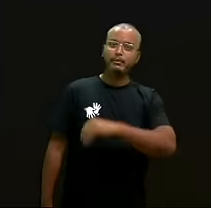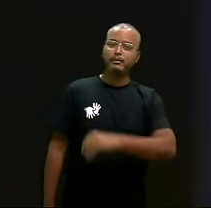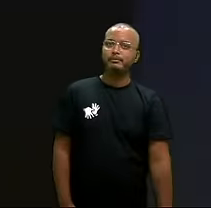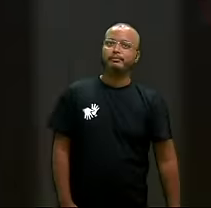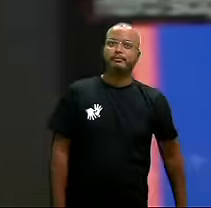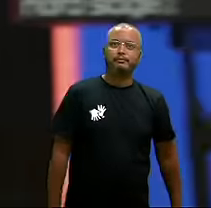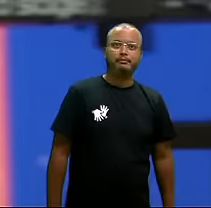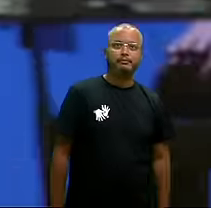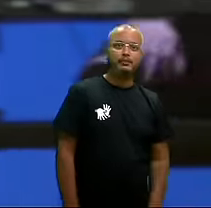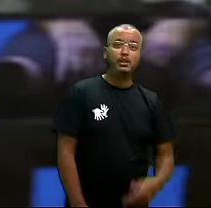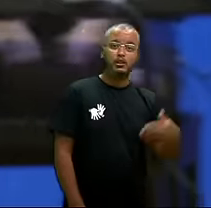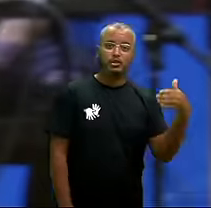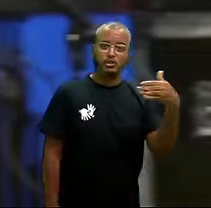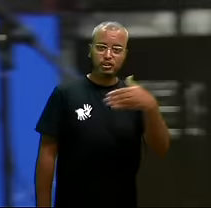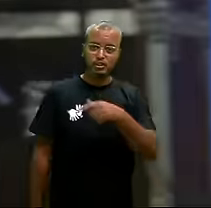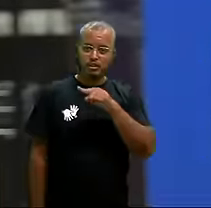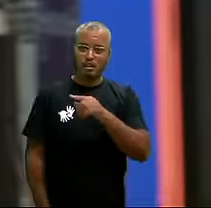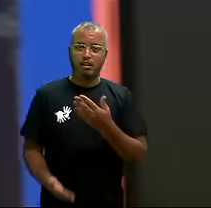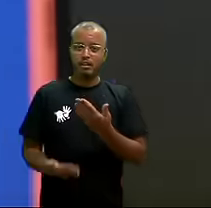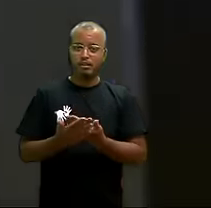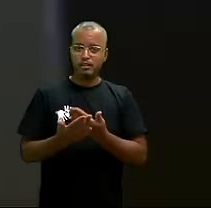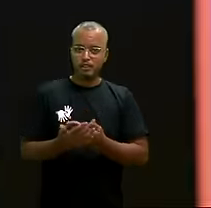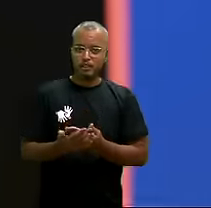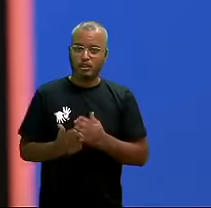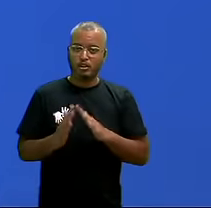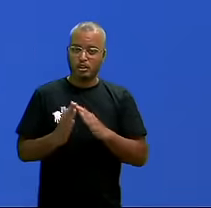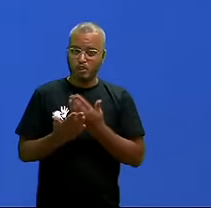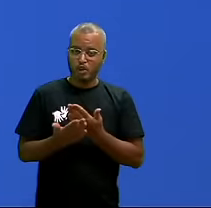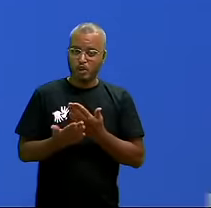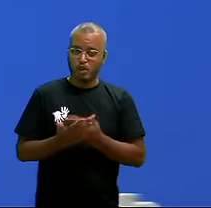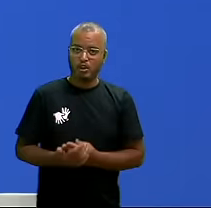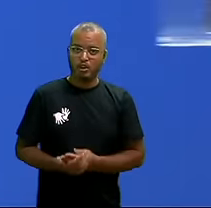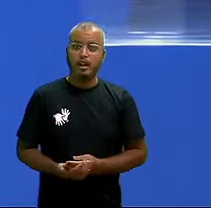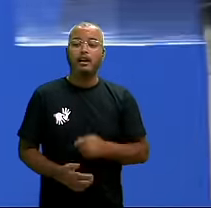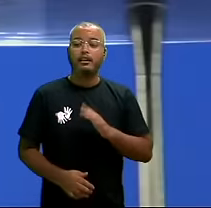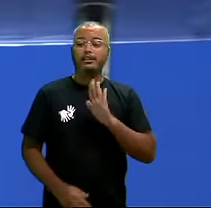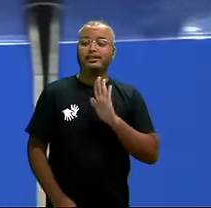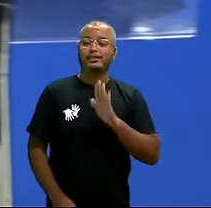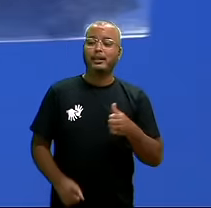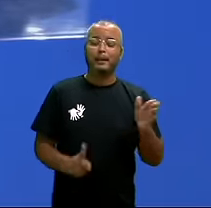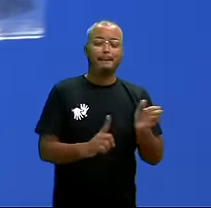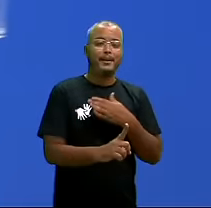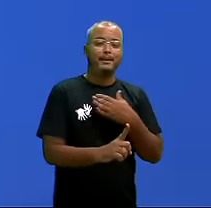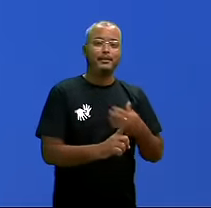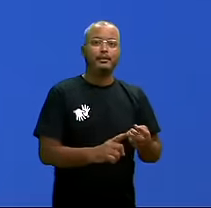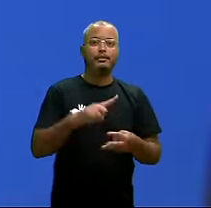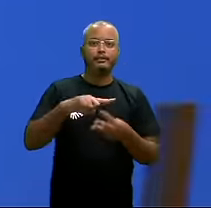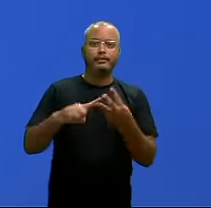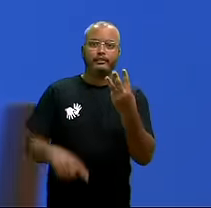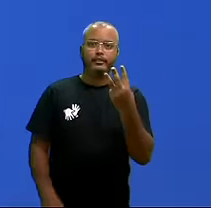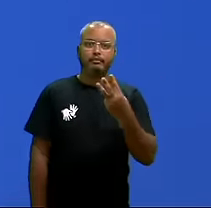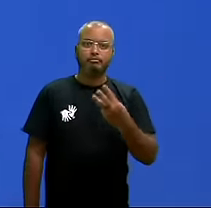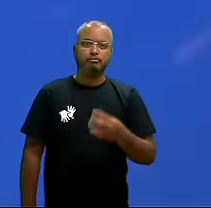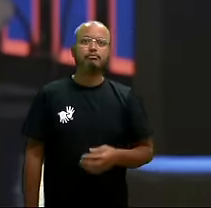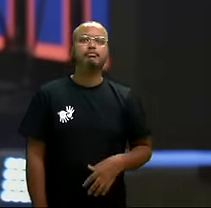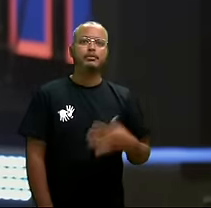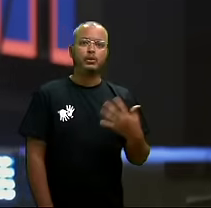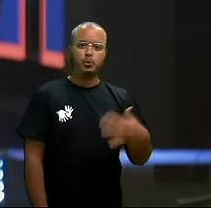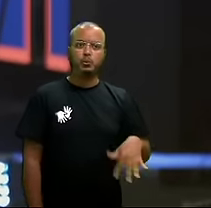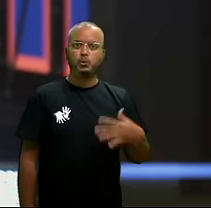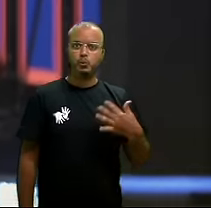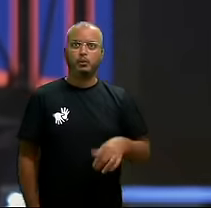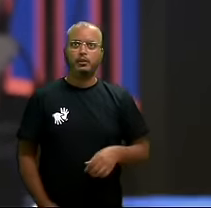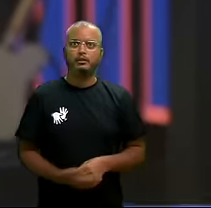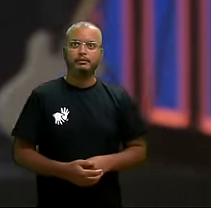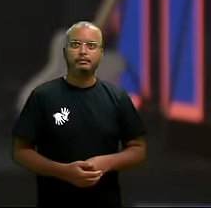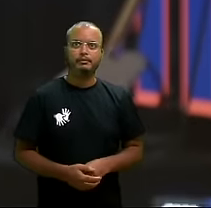Eu chego na escola, já bateu nos três hoje, pastor. Quer dizer, às vezes eu me vejo, eu falo assim, tá